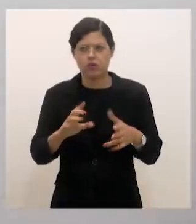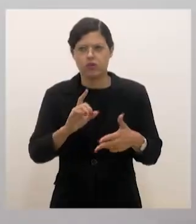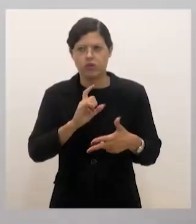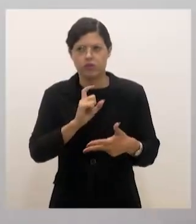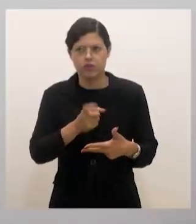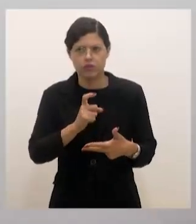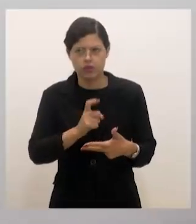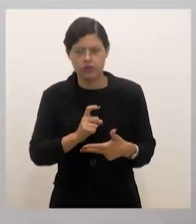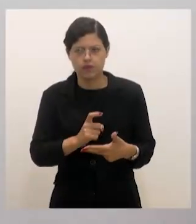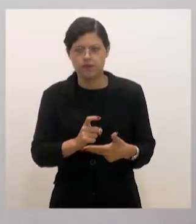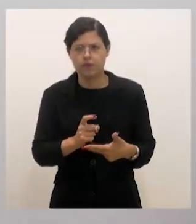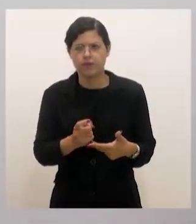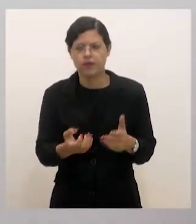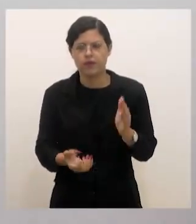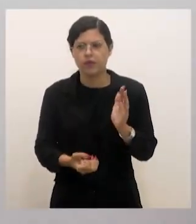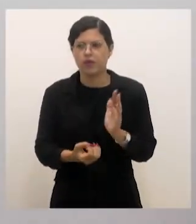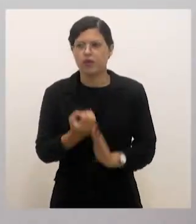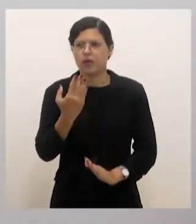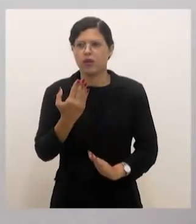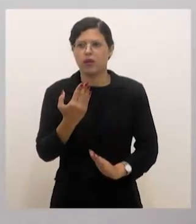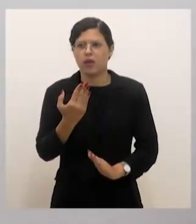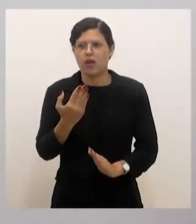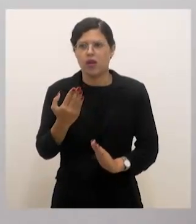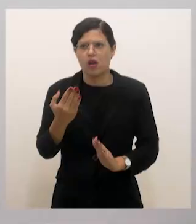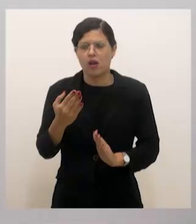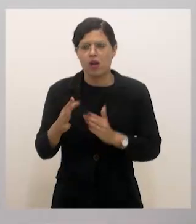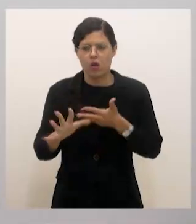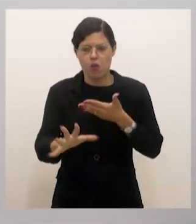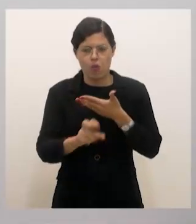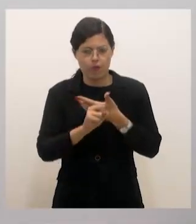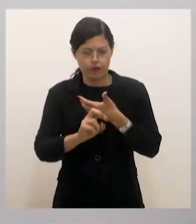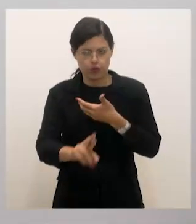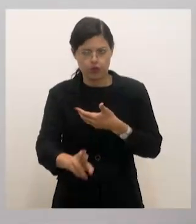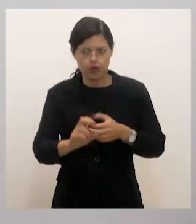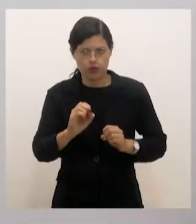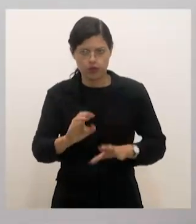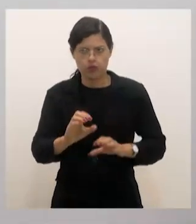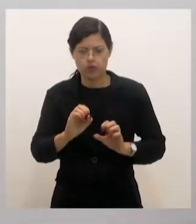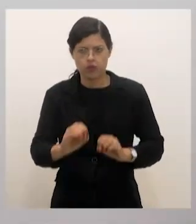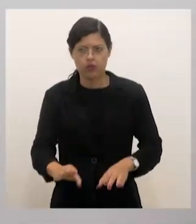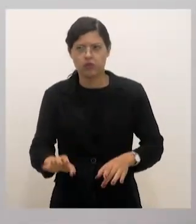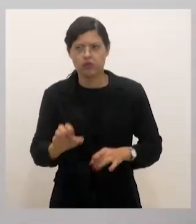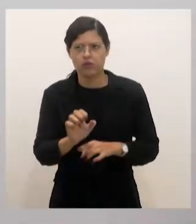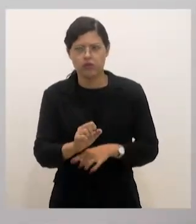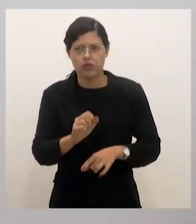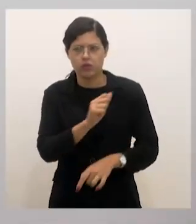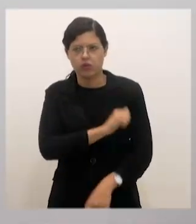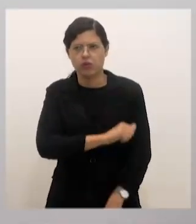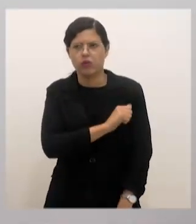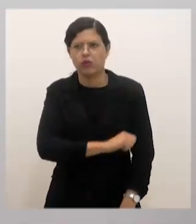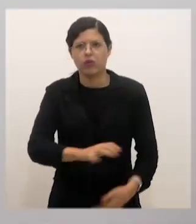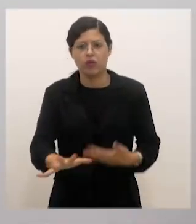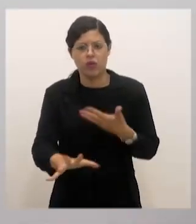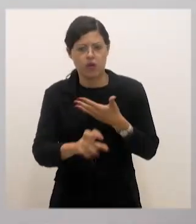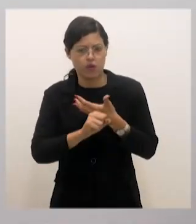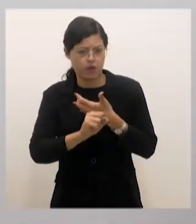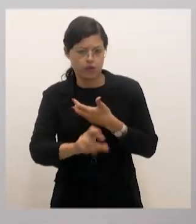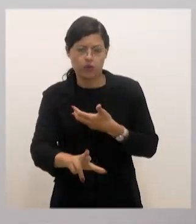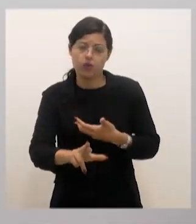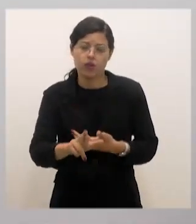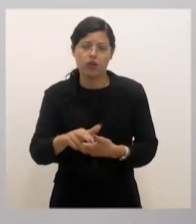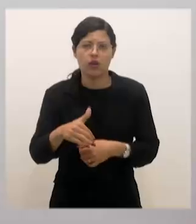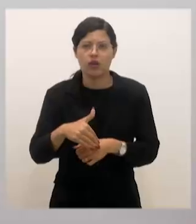Executivo a instituir a Ouvidoria da Educação do Estado do Rio de Janeiro. A ouvidoria é mais genérica,